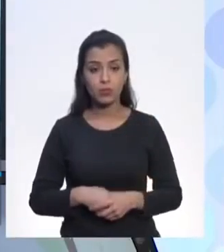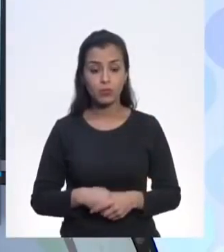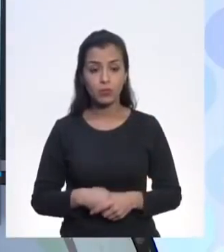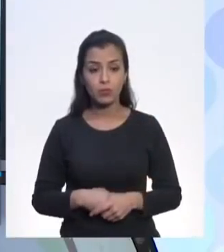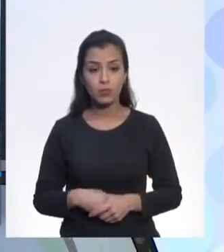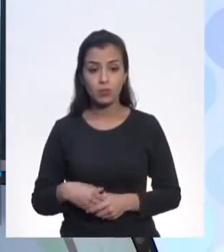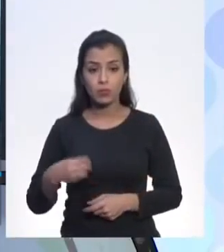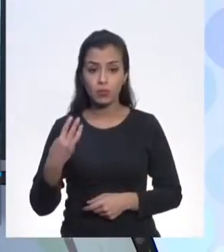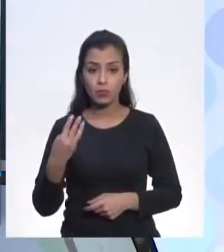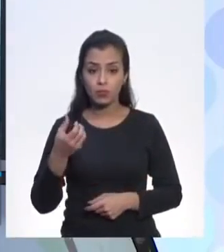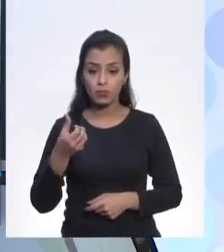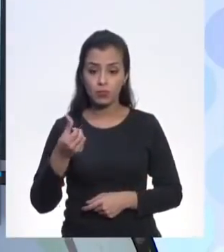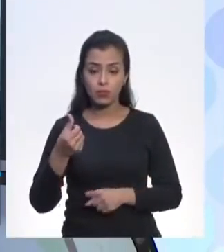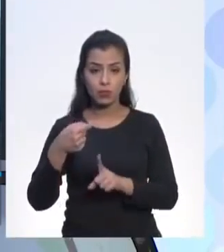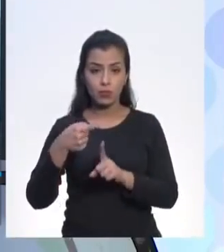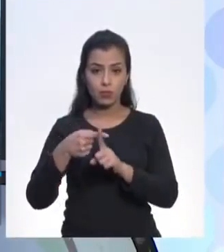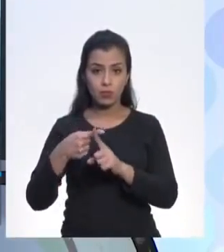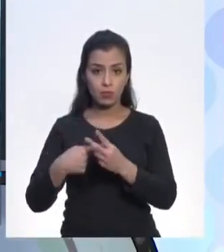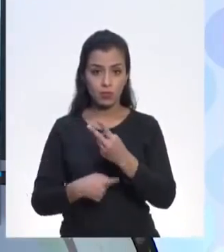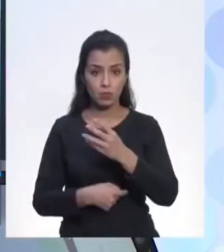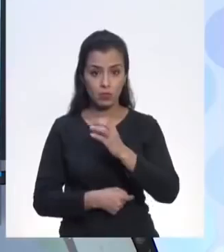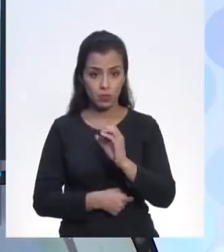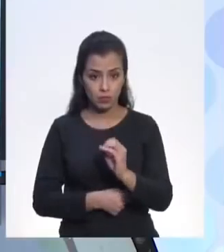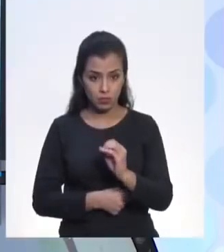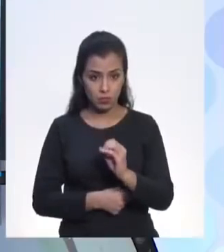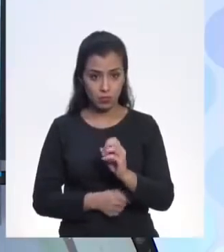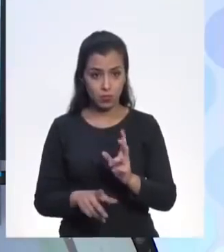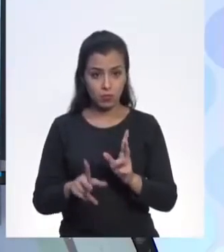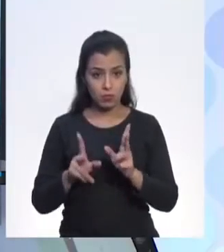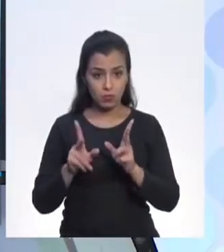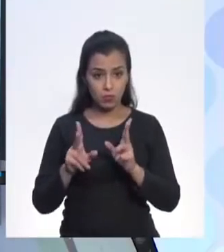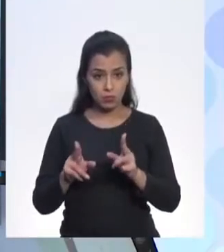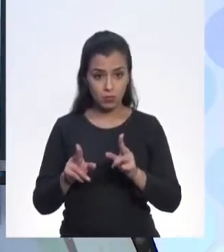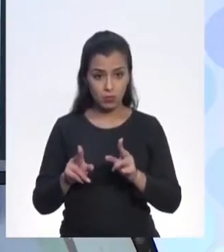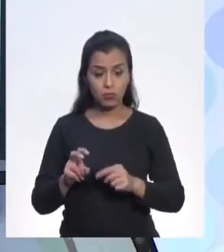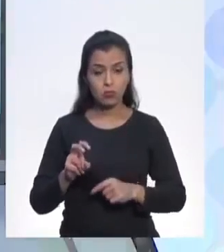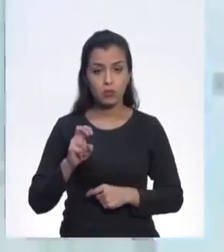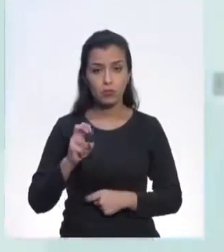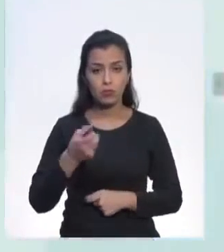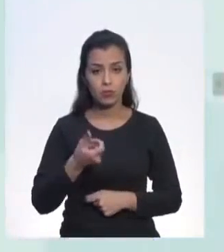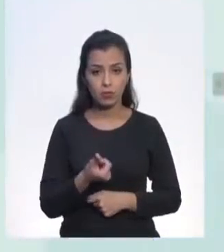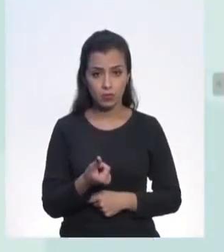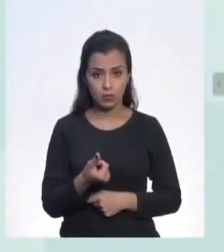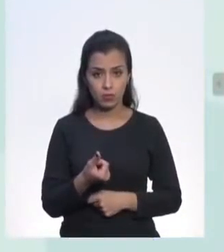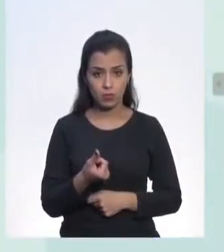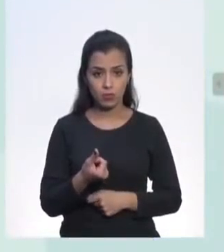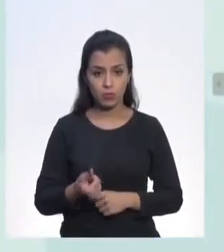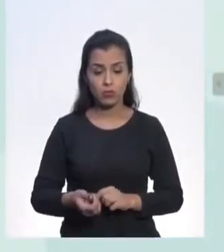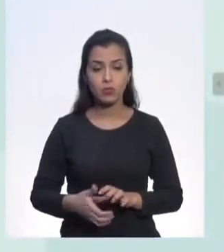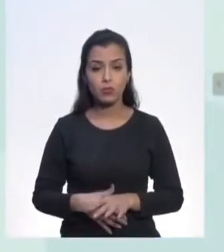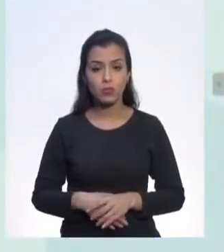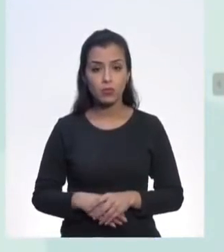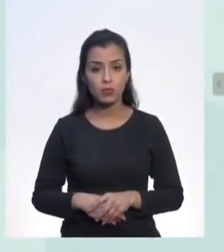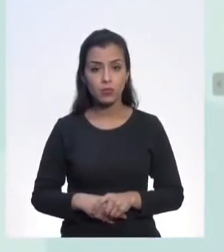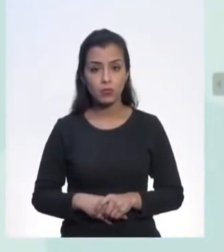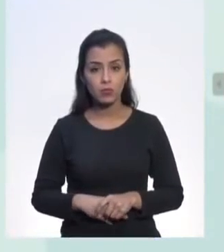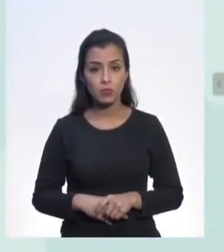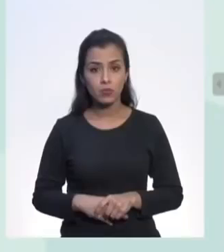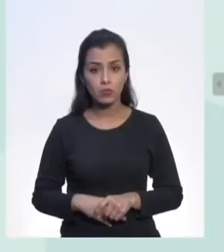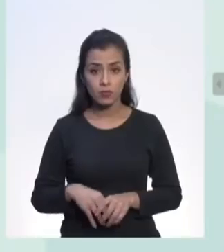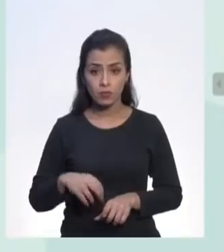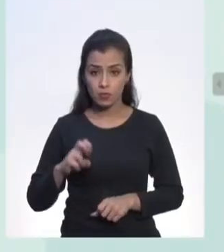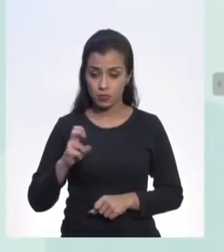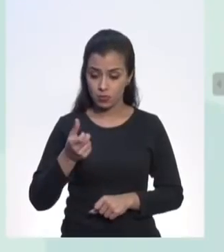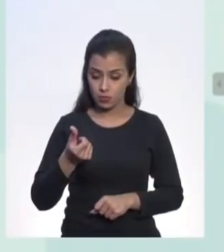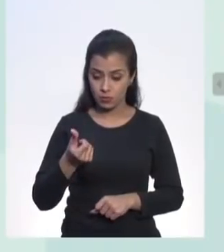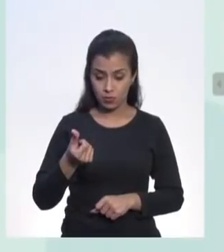a soma. 36 mais 20, eu vou ter no total 56.